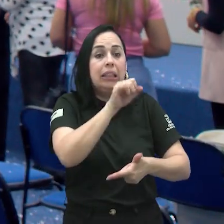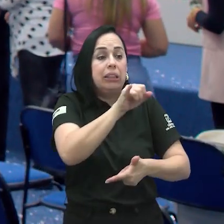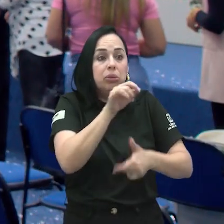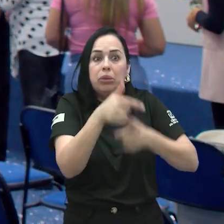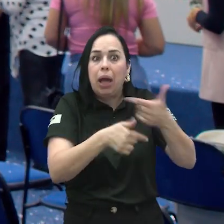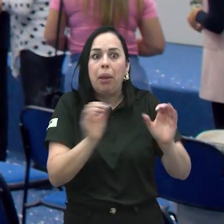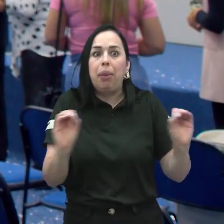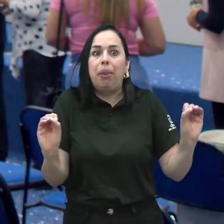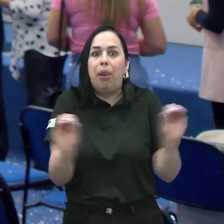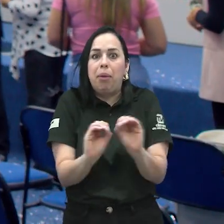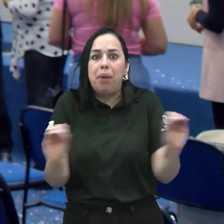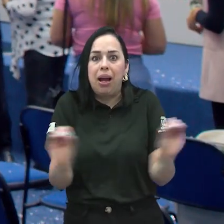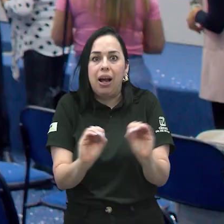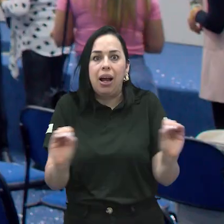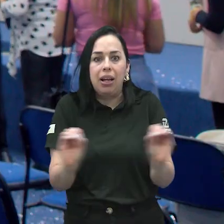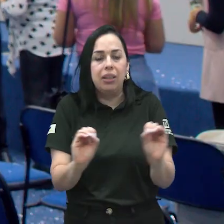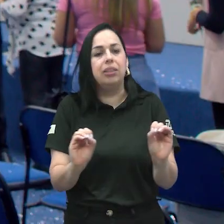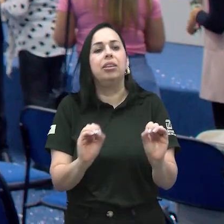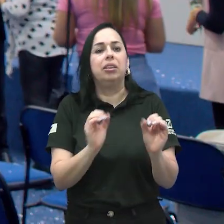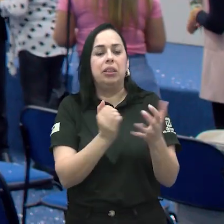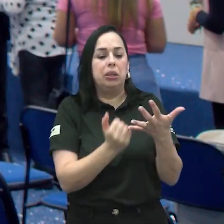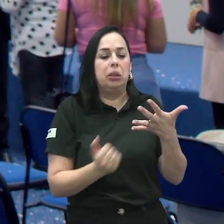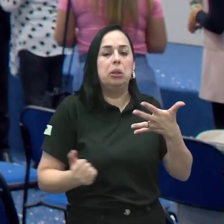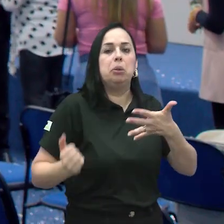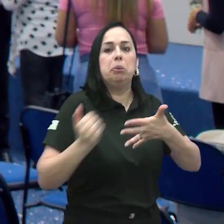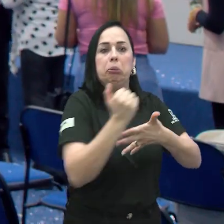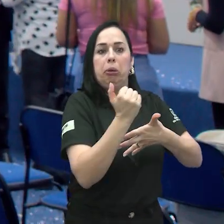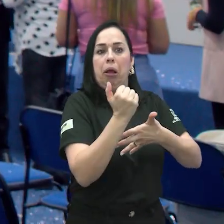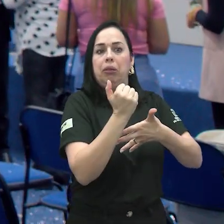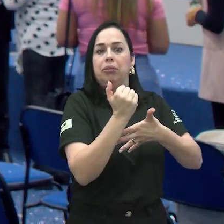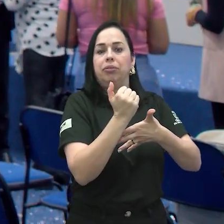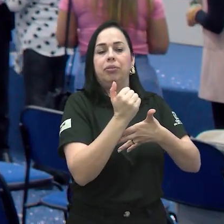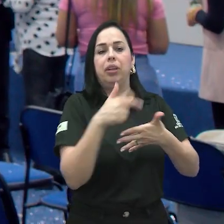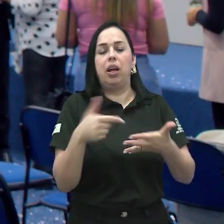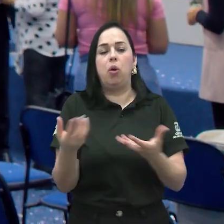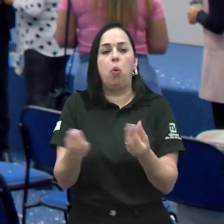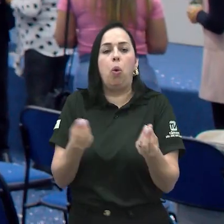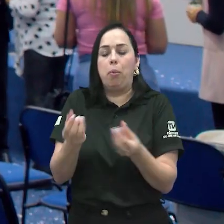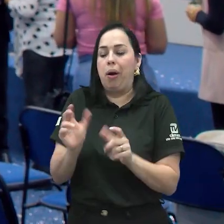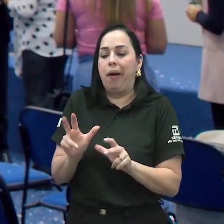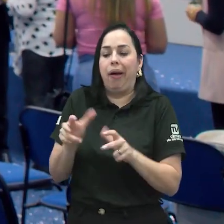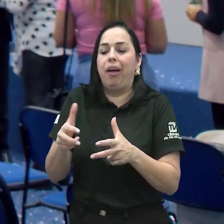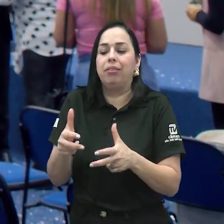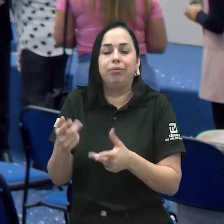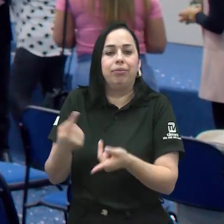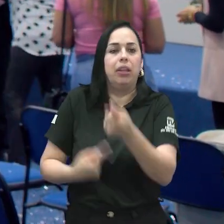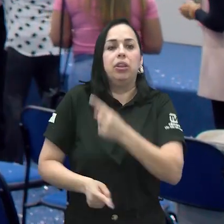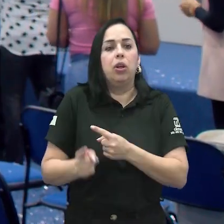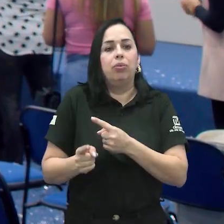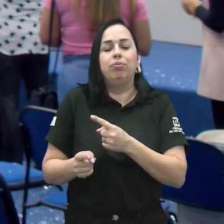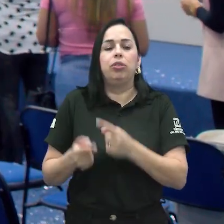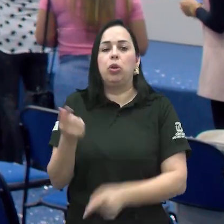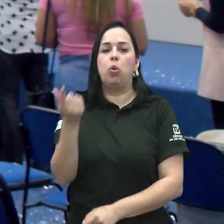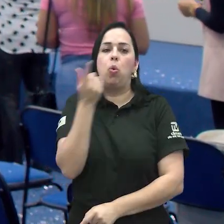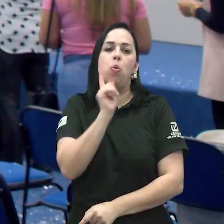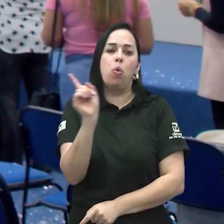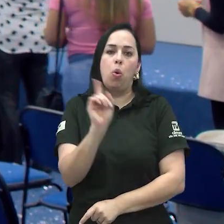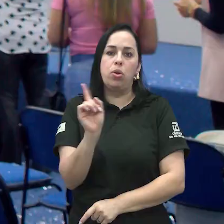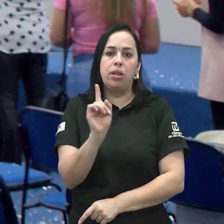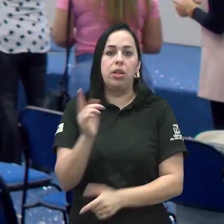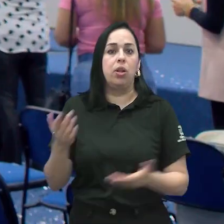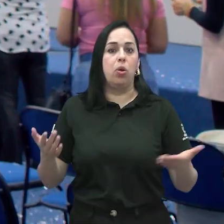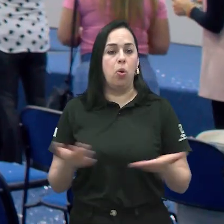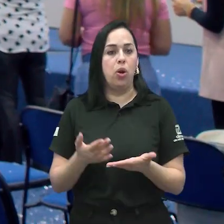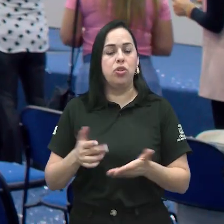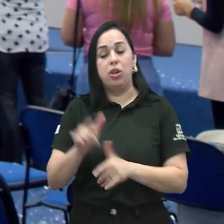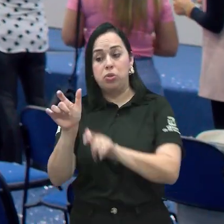que sem os servidores públicos aqui atuantes, com a estabilidade, as suas garantias, o trabalho da Câmara teria muita dificuldade em avançar e atingir o nível que nós